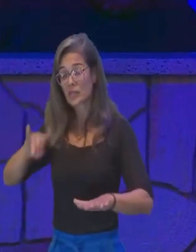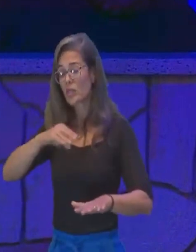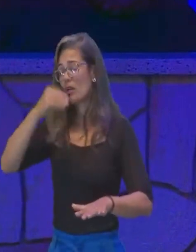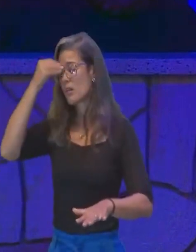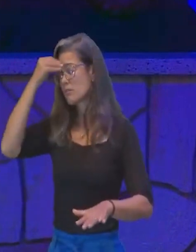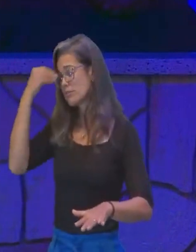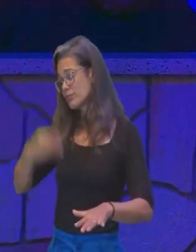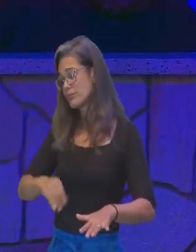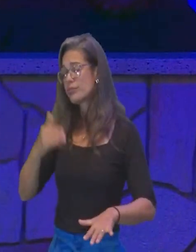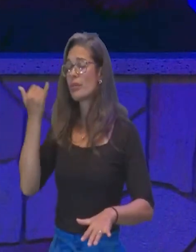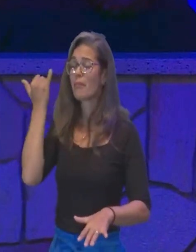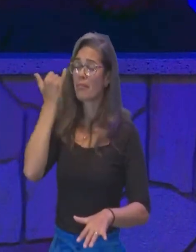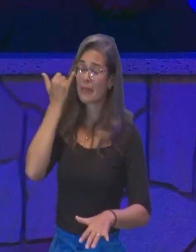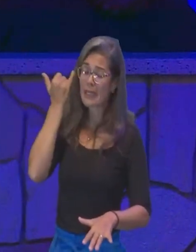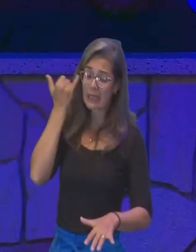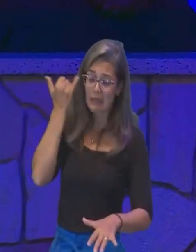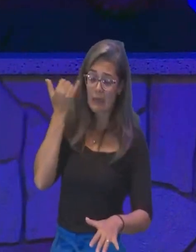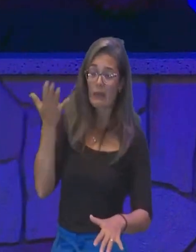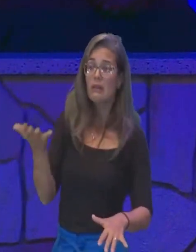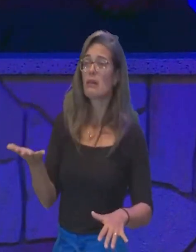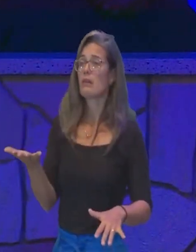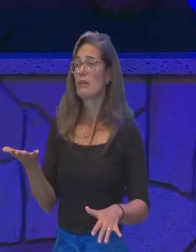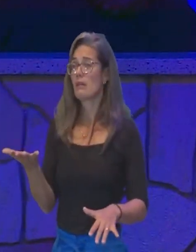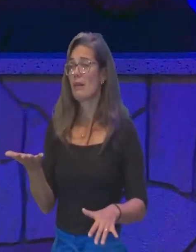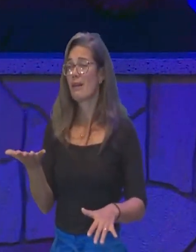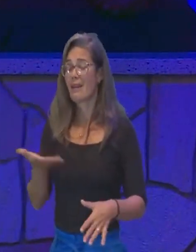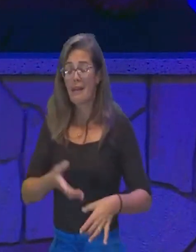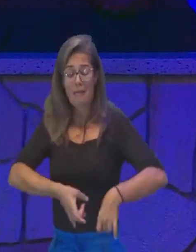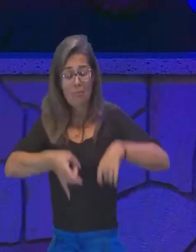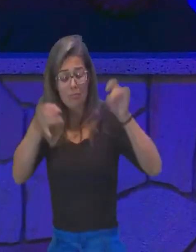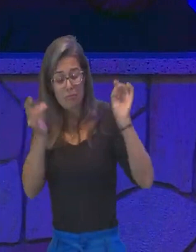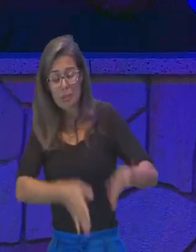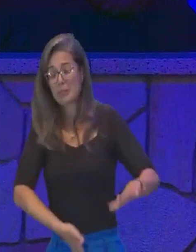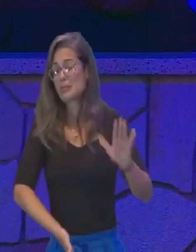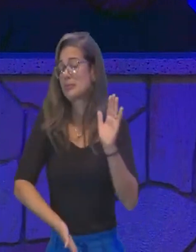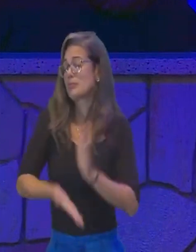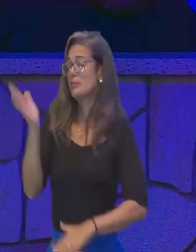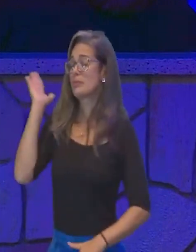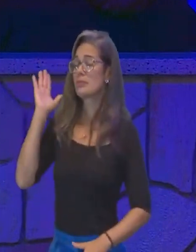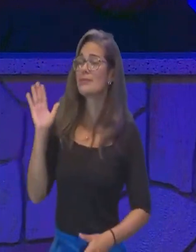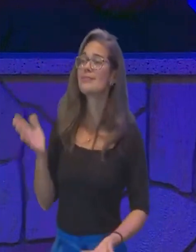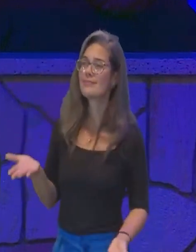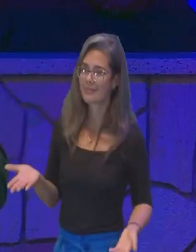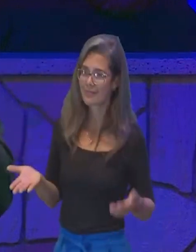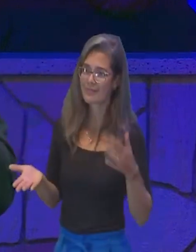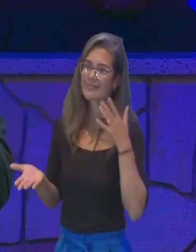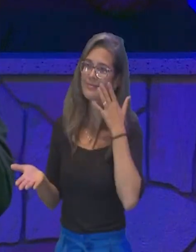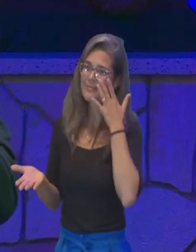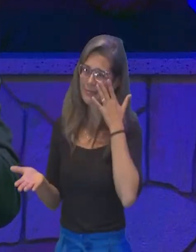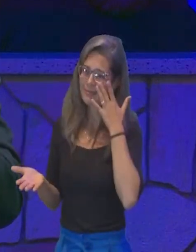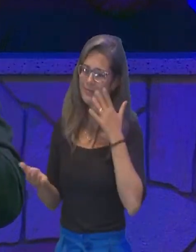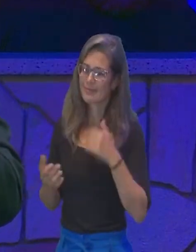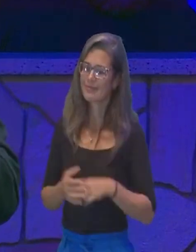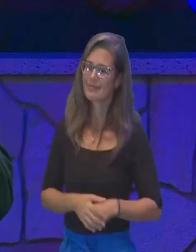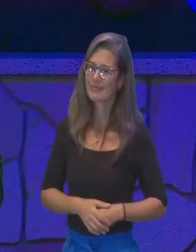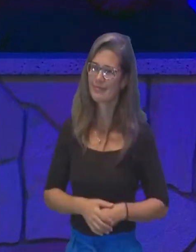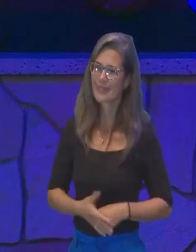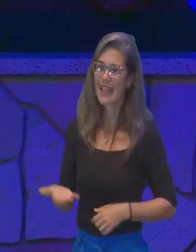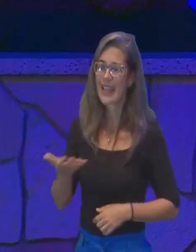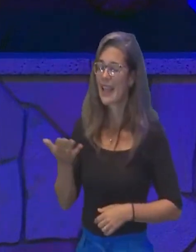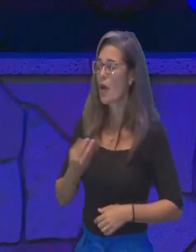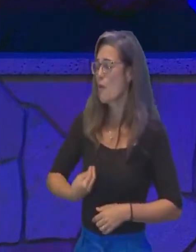que a gente tem que quer deixar tudo e sair correndo e voar para longe, como disse Davi no seu salmo. Eu queria voar para